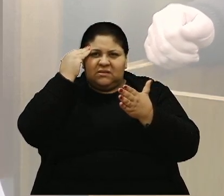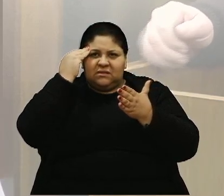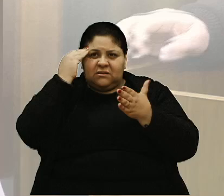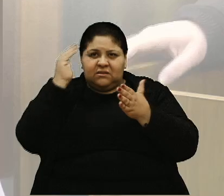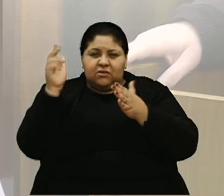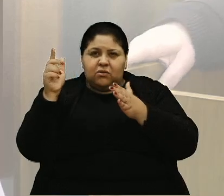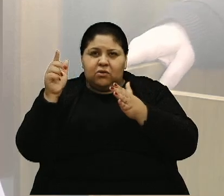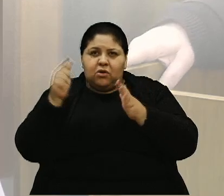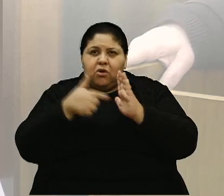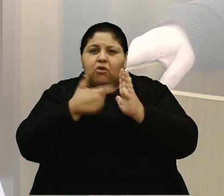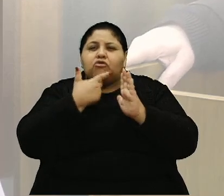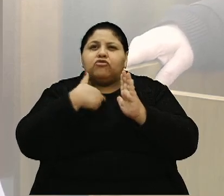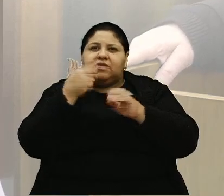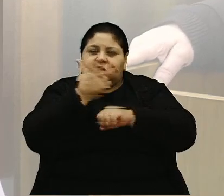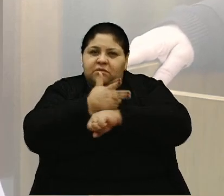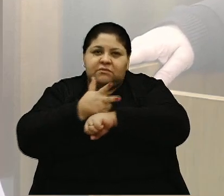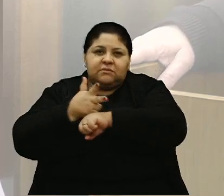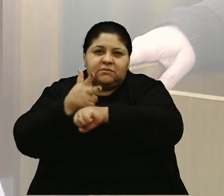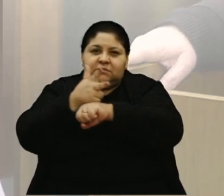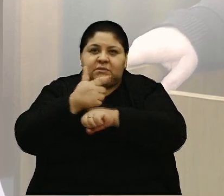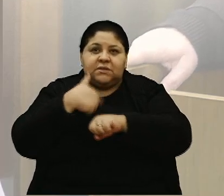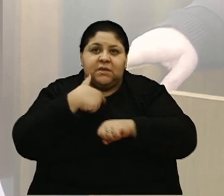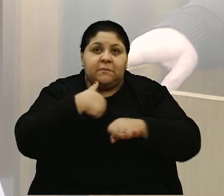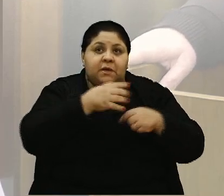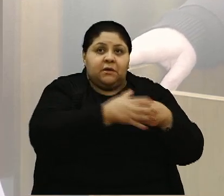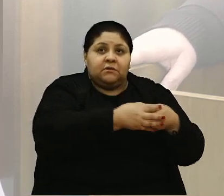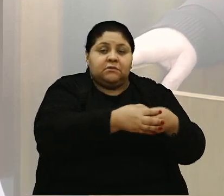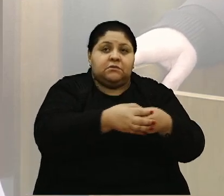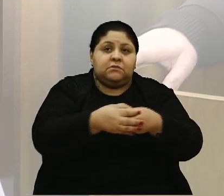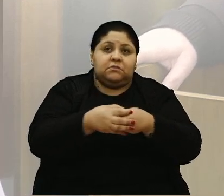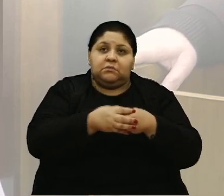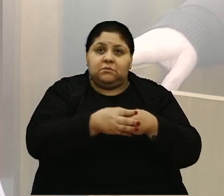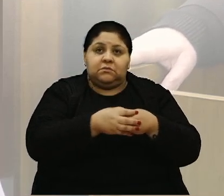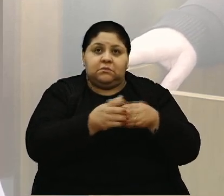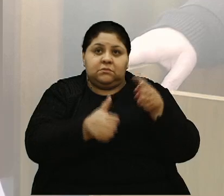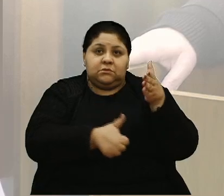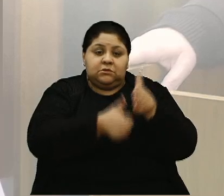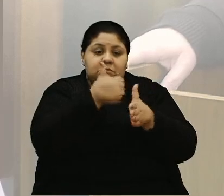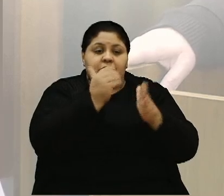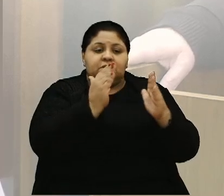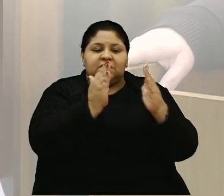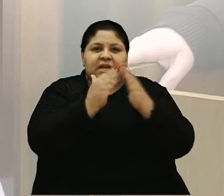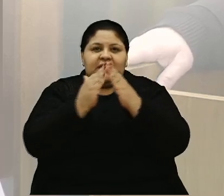um vídeo onde a minha equipe esteve nas melhores casas